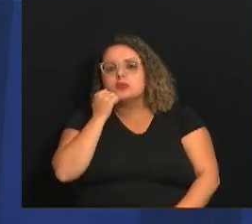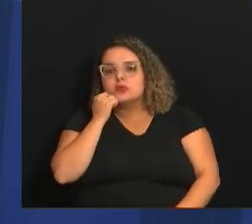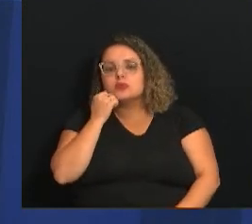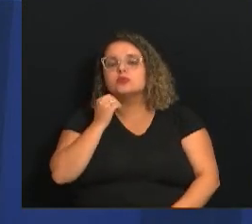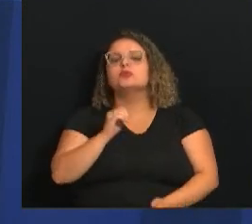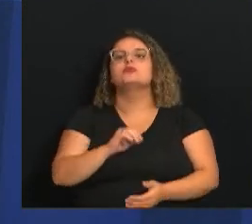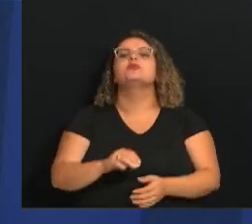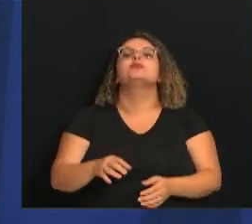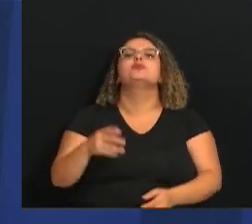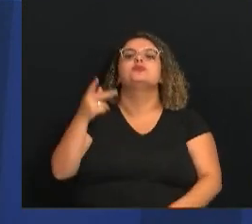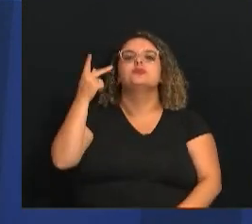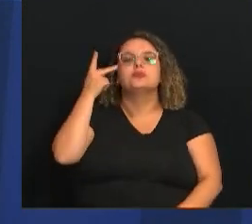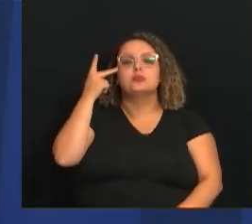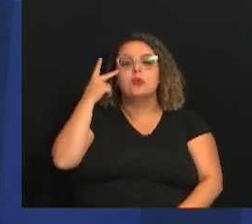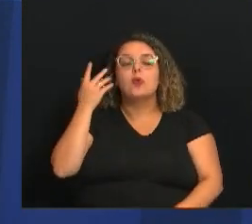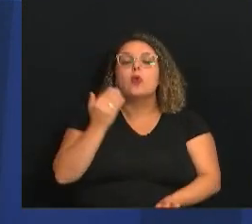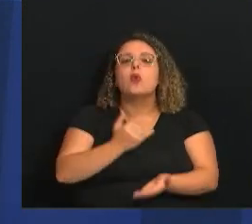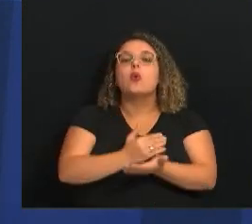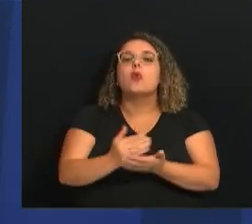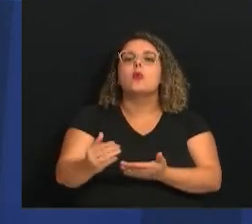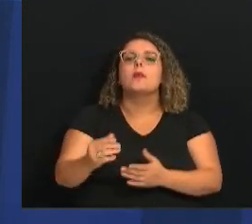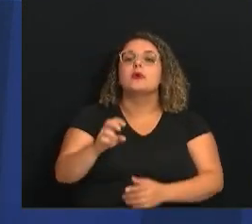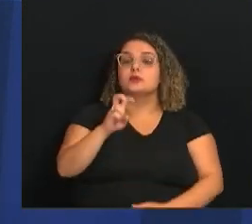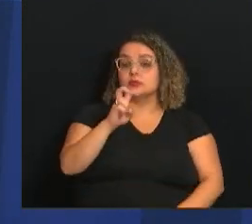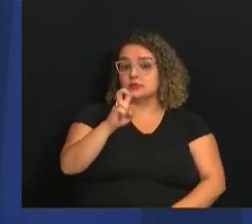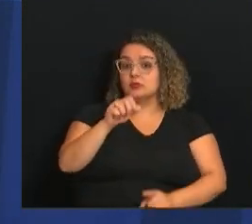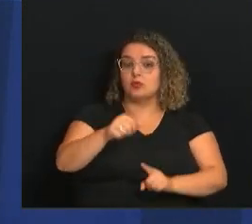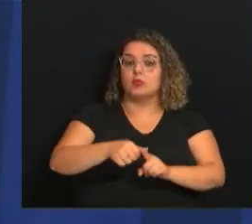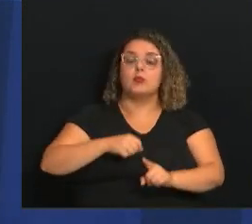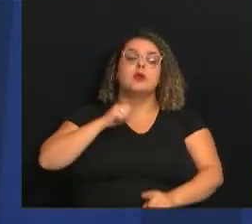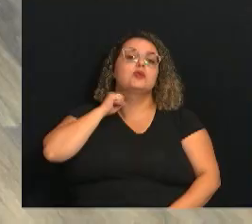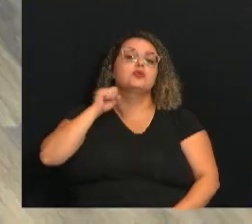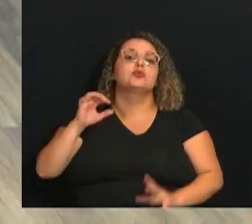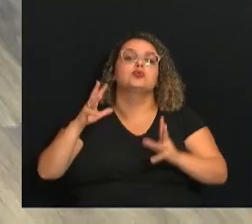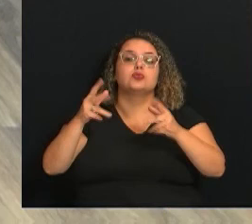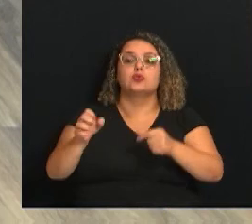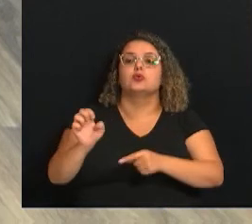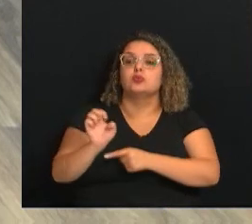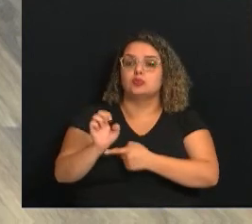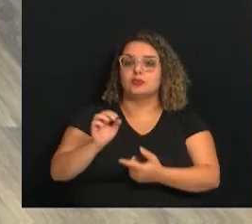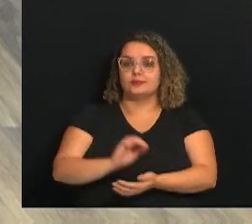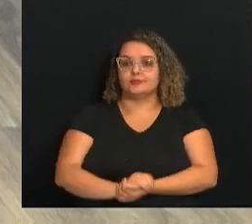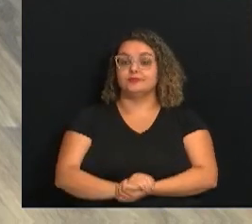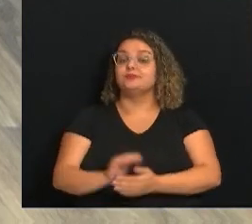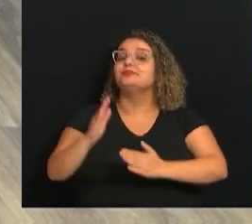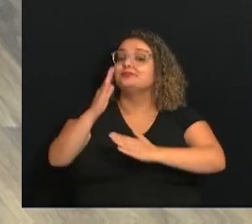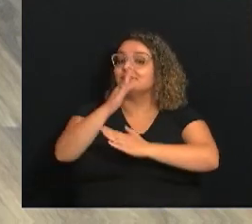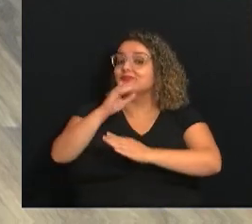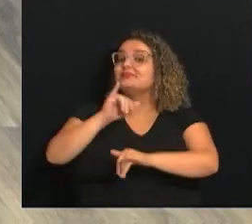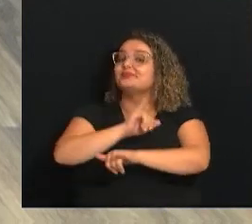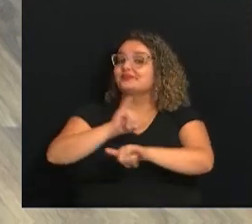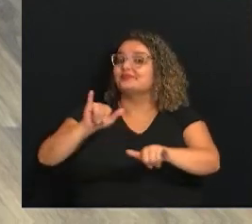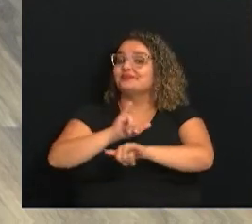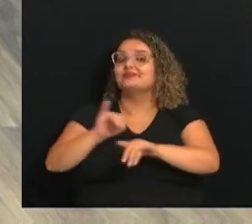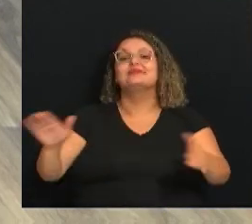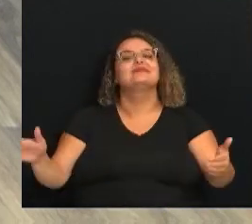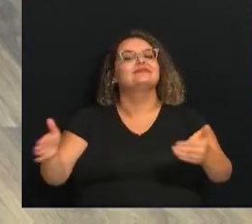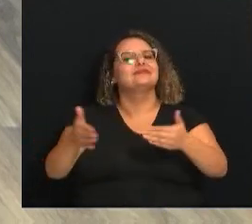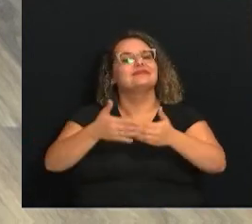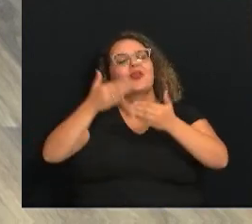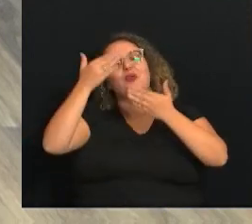e começa no dia 5 de abril em todo o estado. O Câmara Notícia fica por aqui.